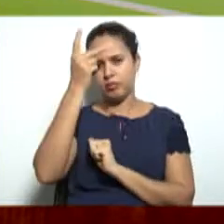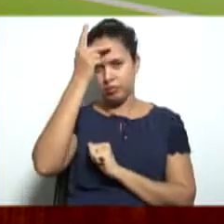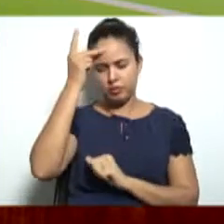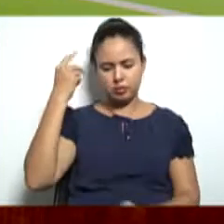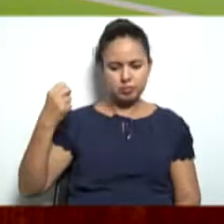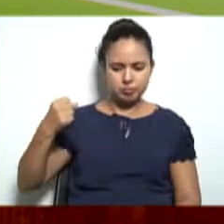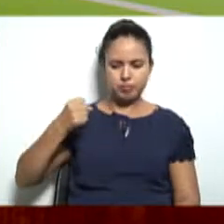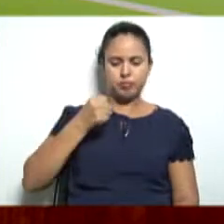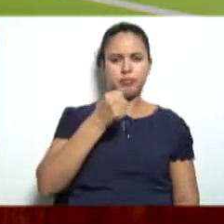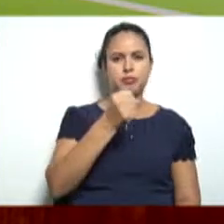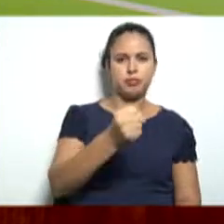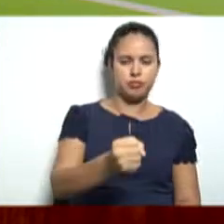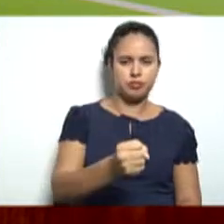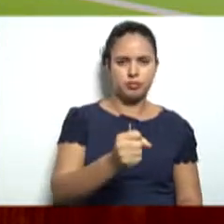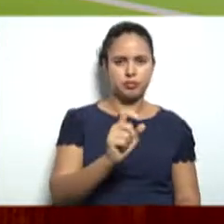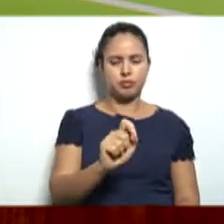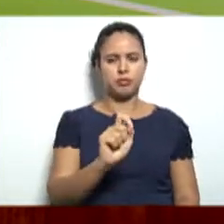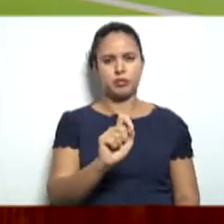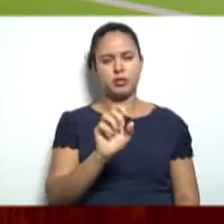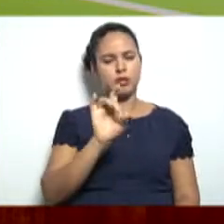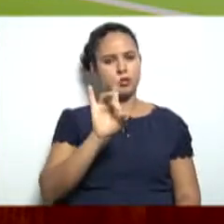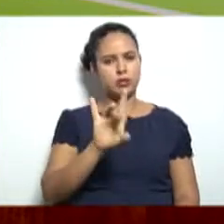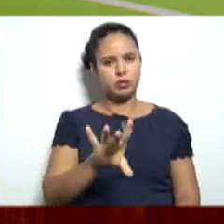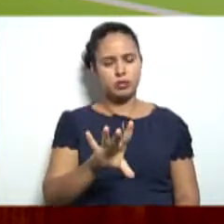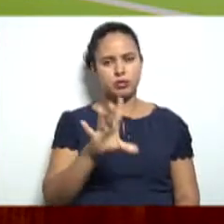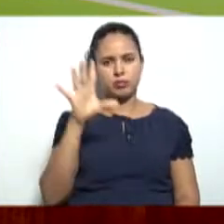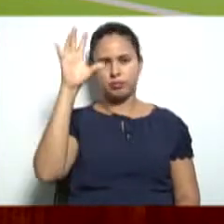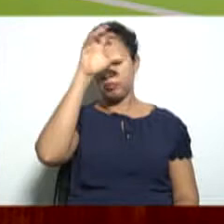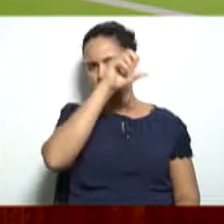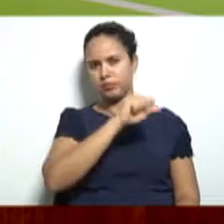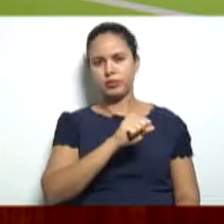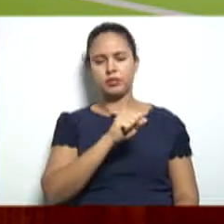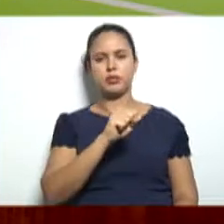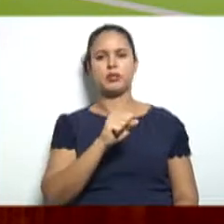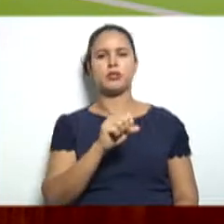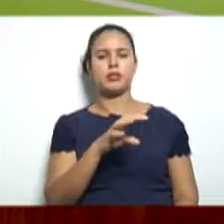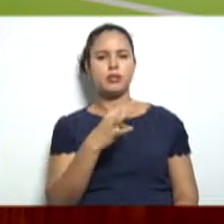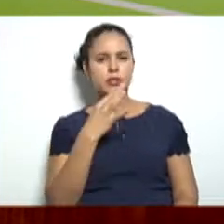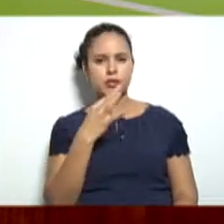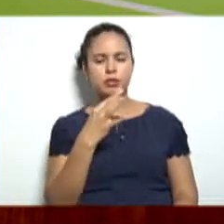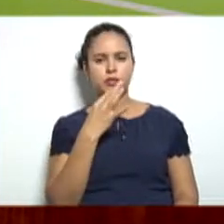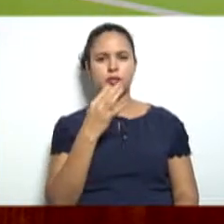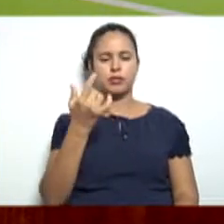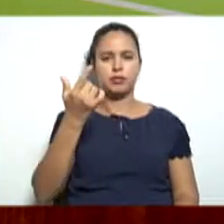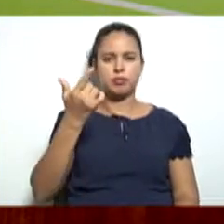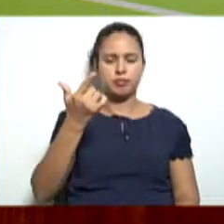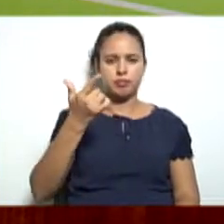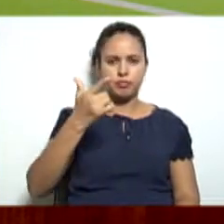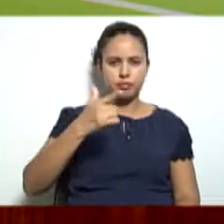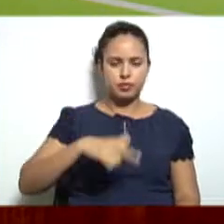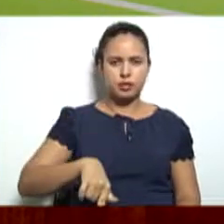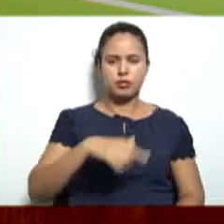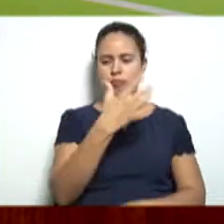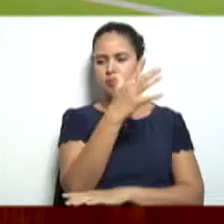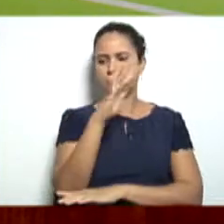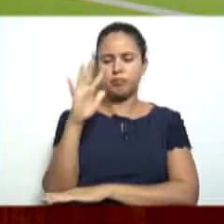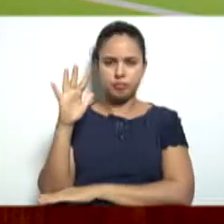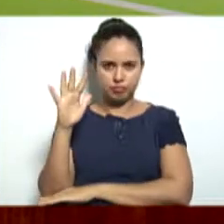principalmente para a região amazônica para poder aprender e conhecer mais a nossa fauna marinha, a nossa fauna dos